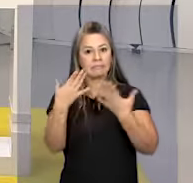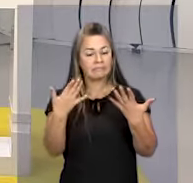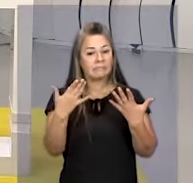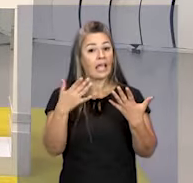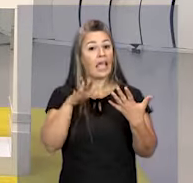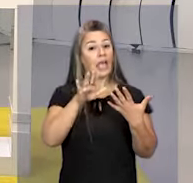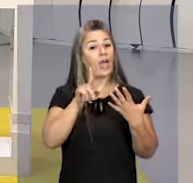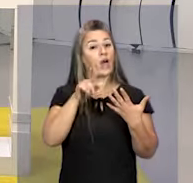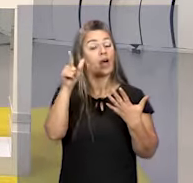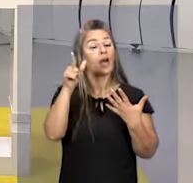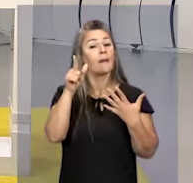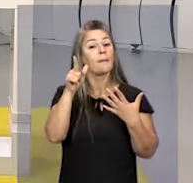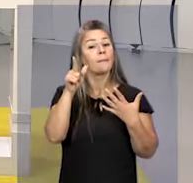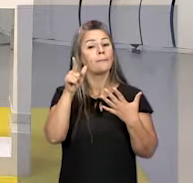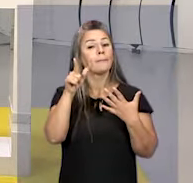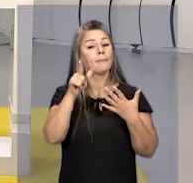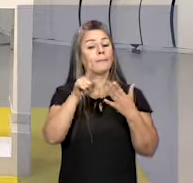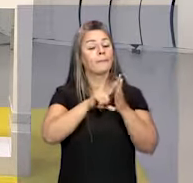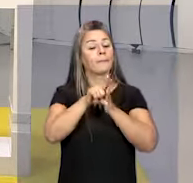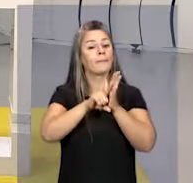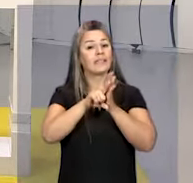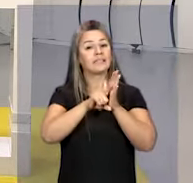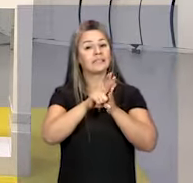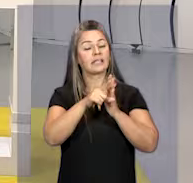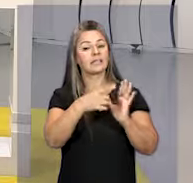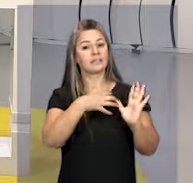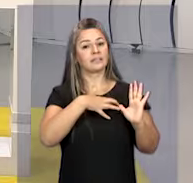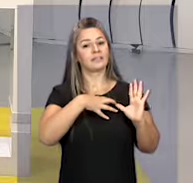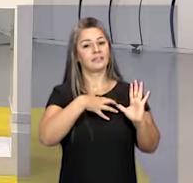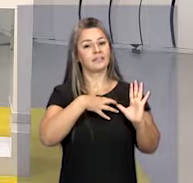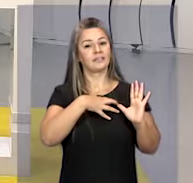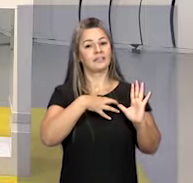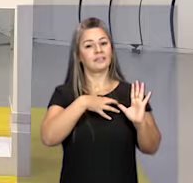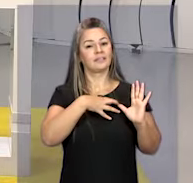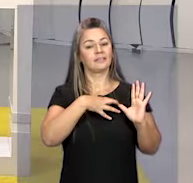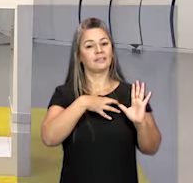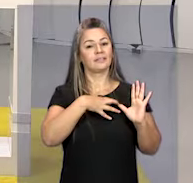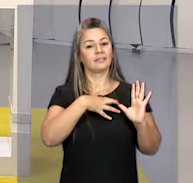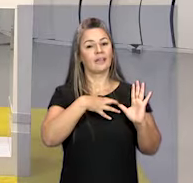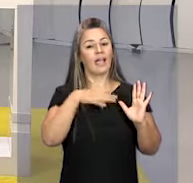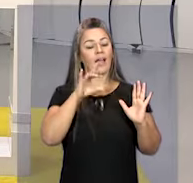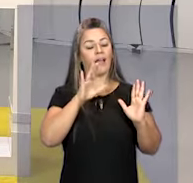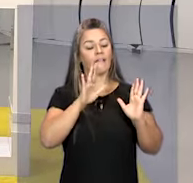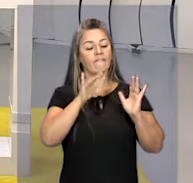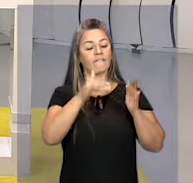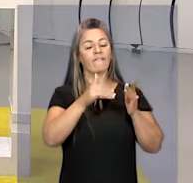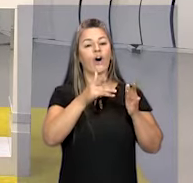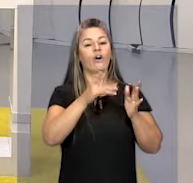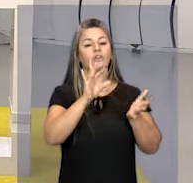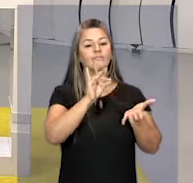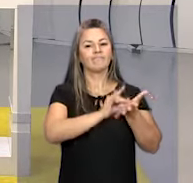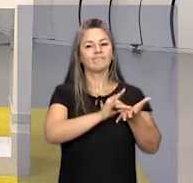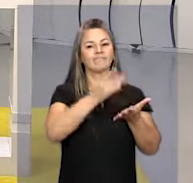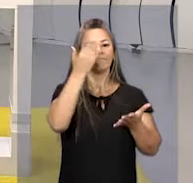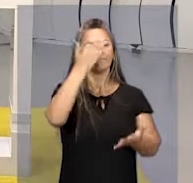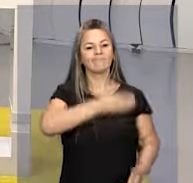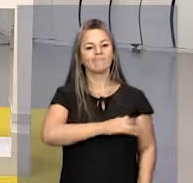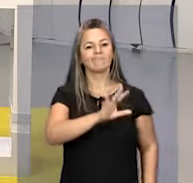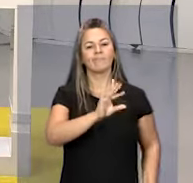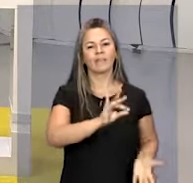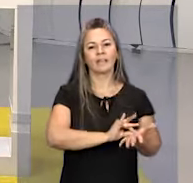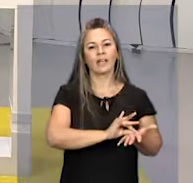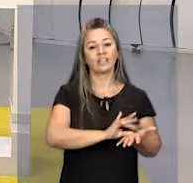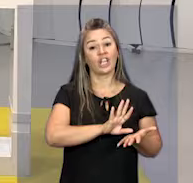isso aí é linguagem científica, ela não tem beleza nem poesia. Ela está preocupada com a realidade dura ali,